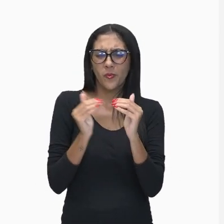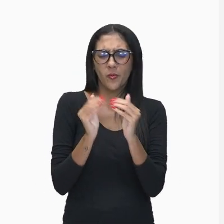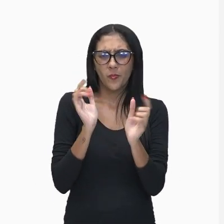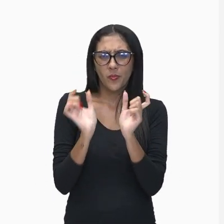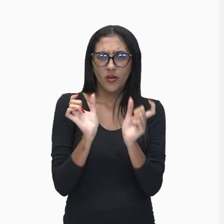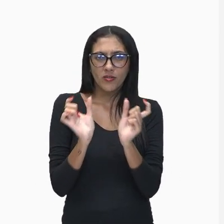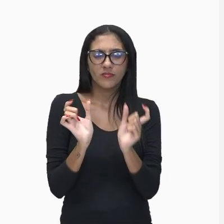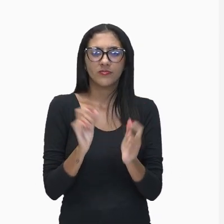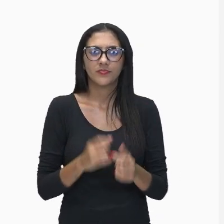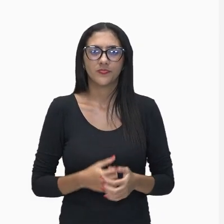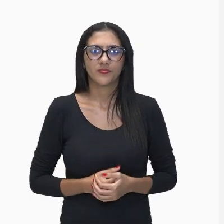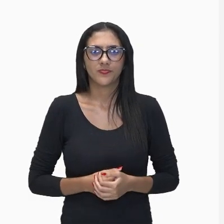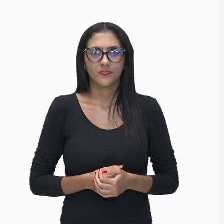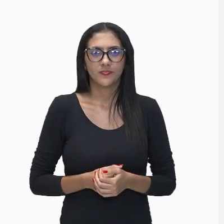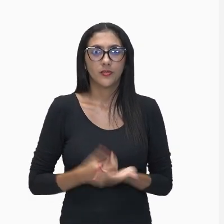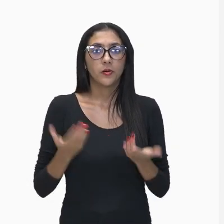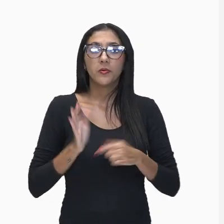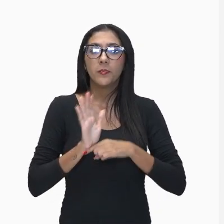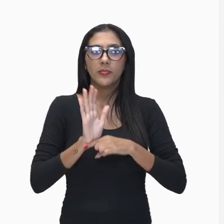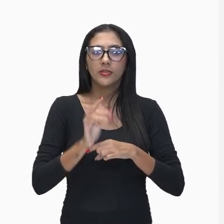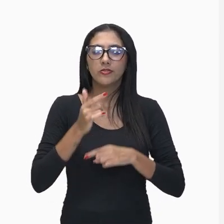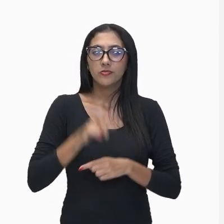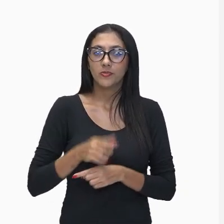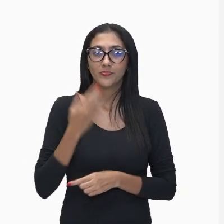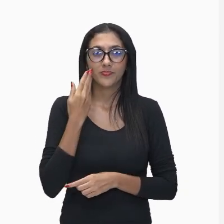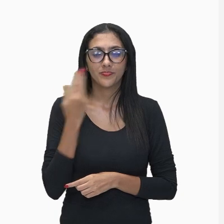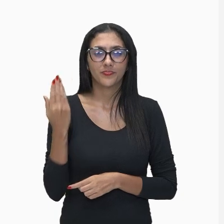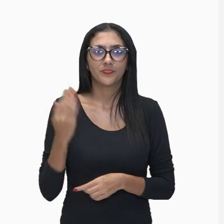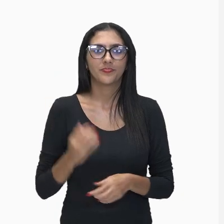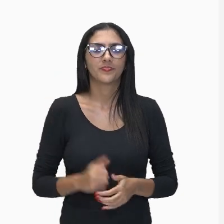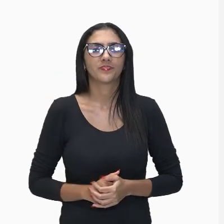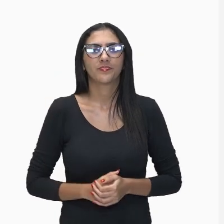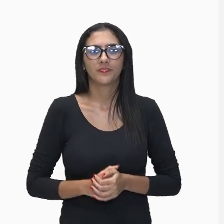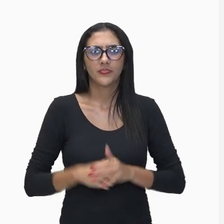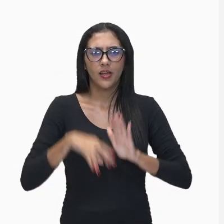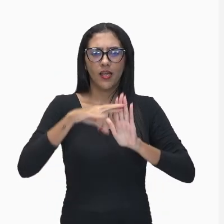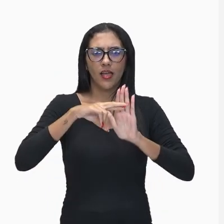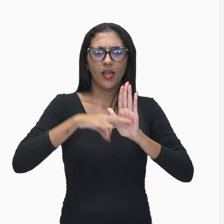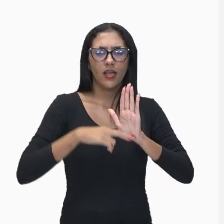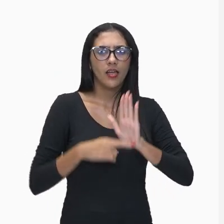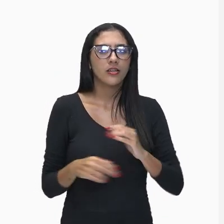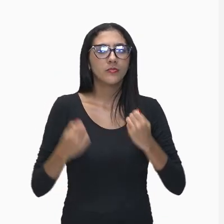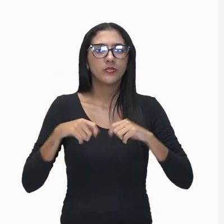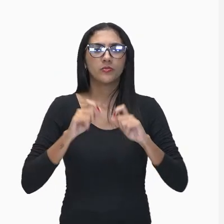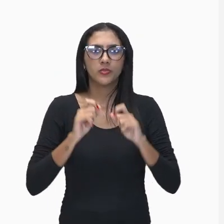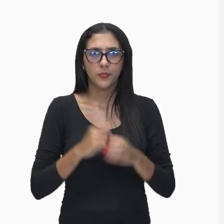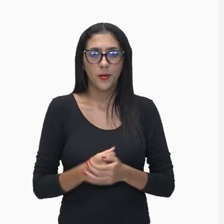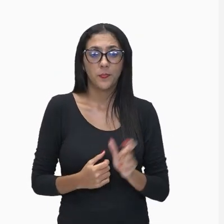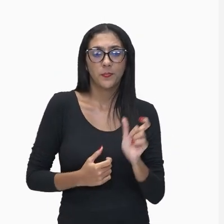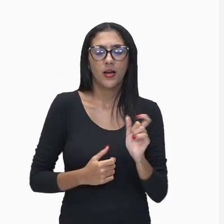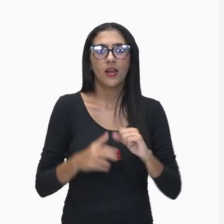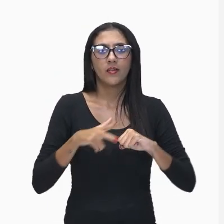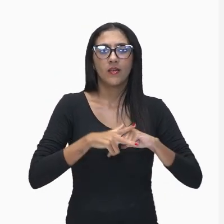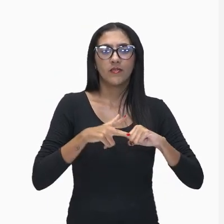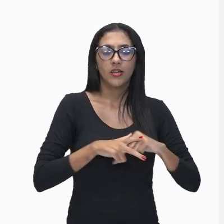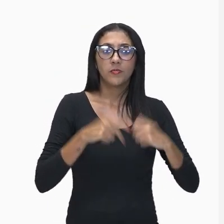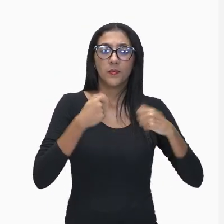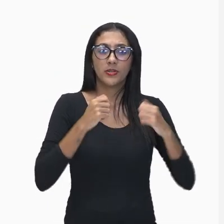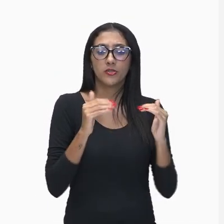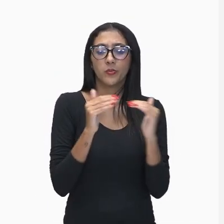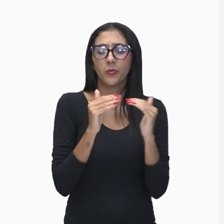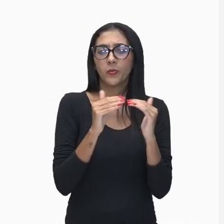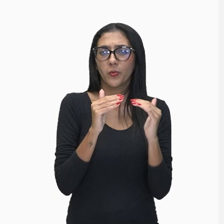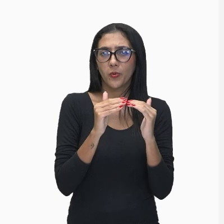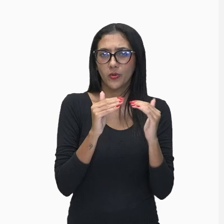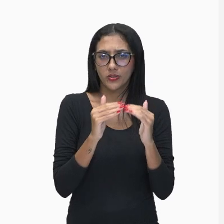Então, apresentando aí a norma gramatical para vocês, percebam que a norma vai dizer que o verbo concorda em número